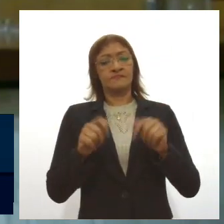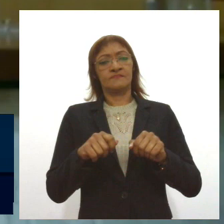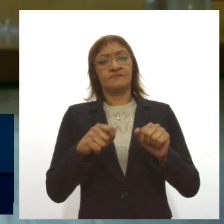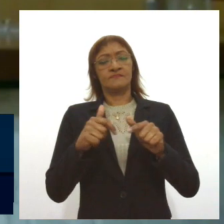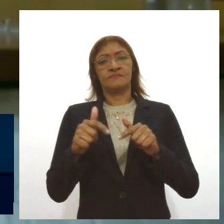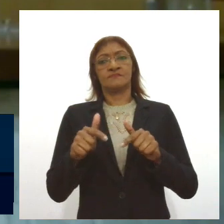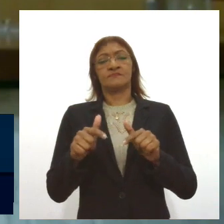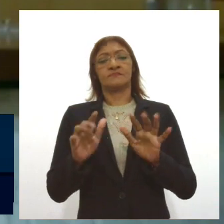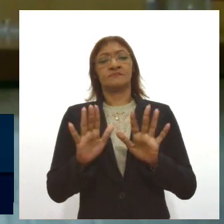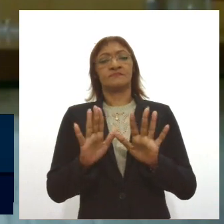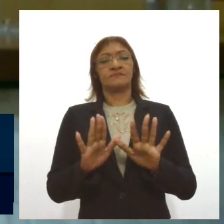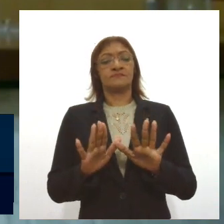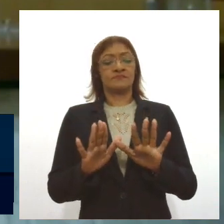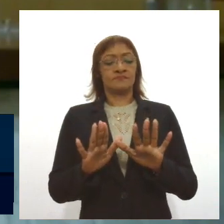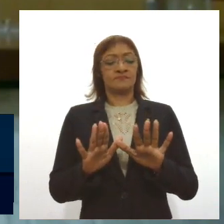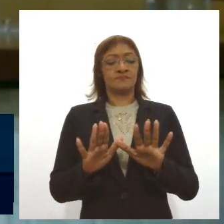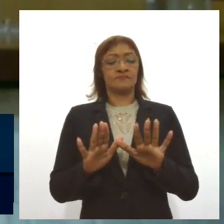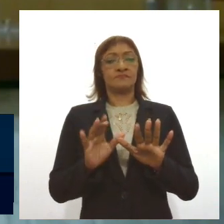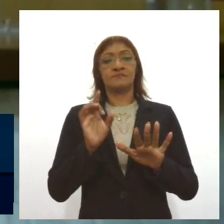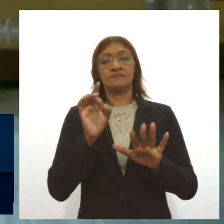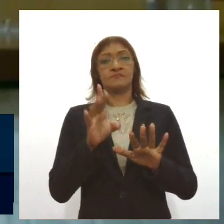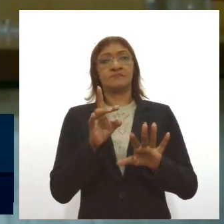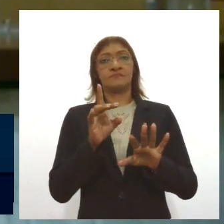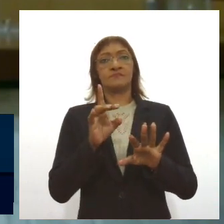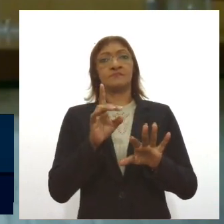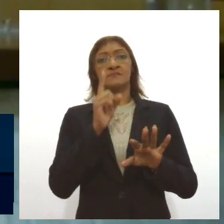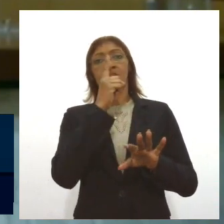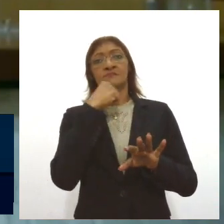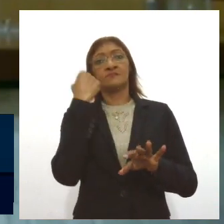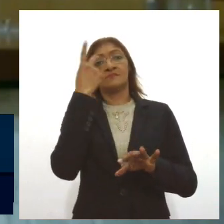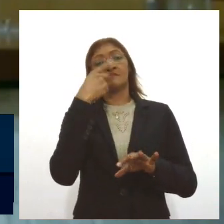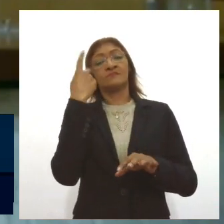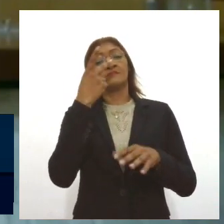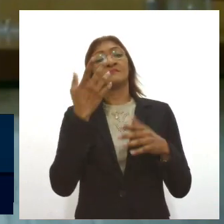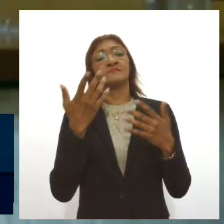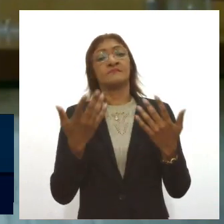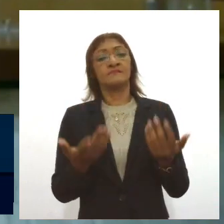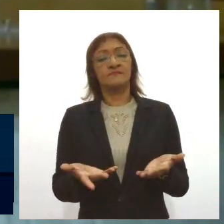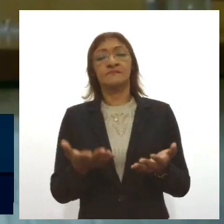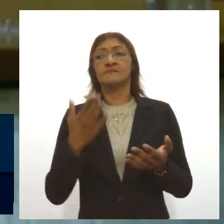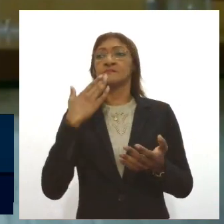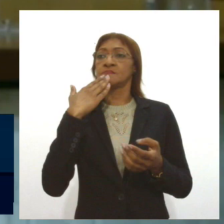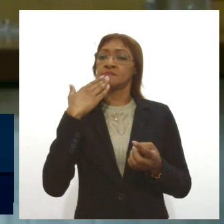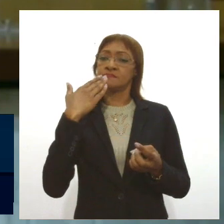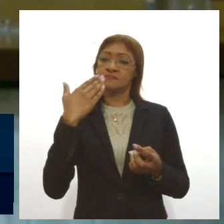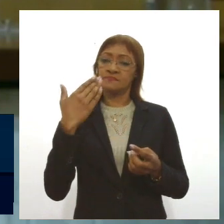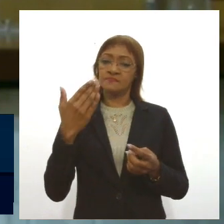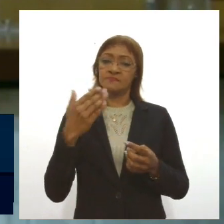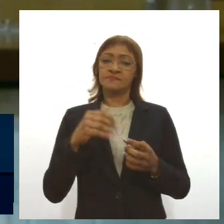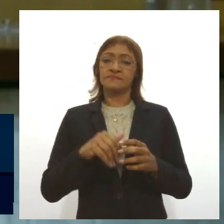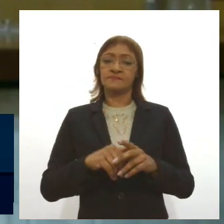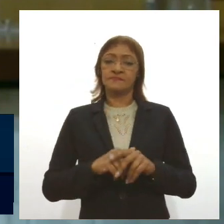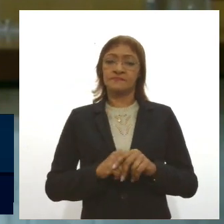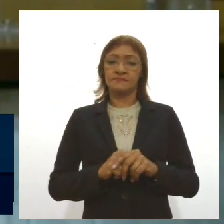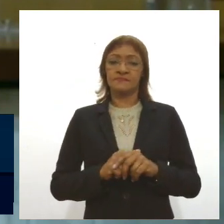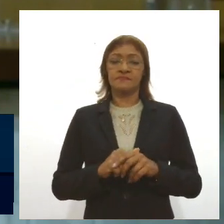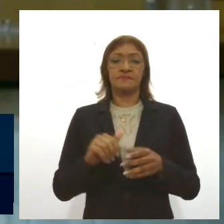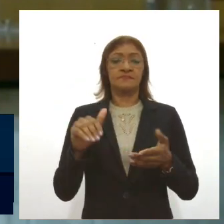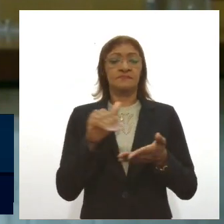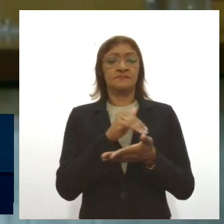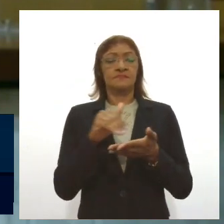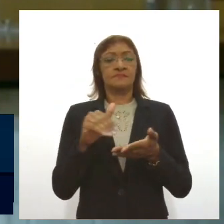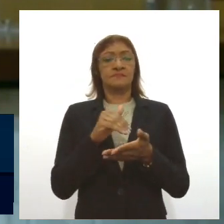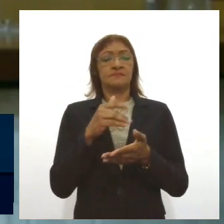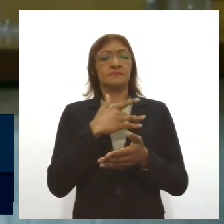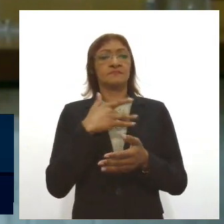só com a ampliação da carga horária. E aí é que a gente faz aqui um apelo, pede a secretária de Estado